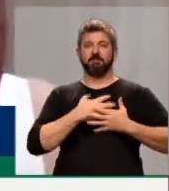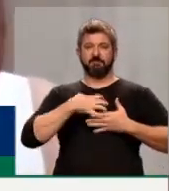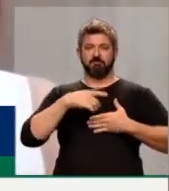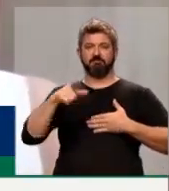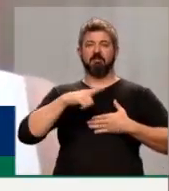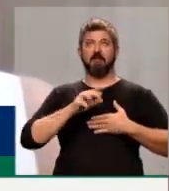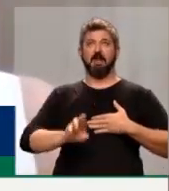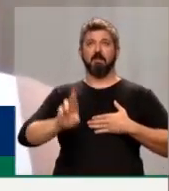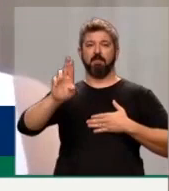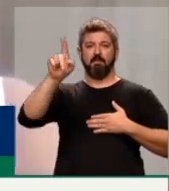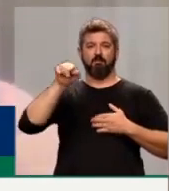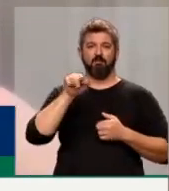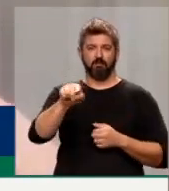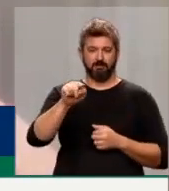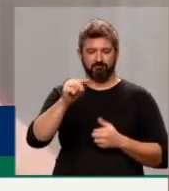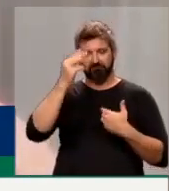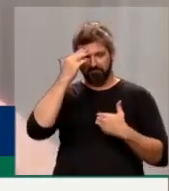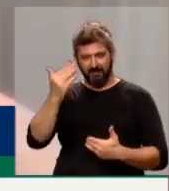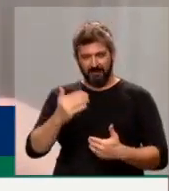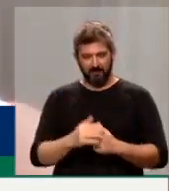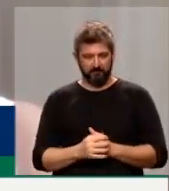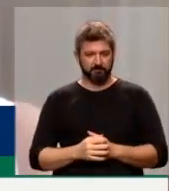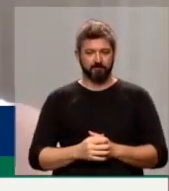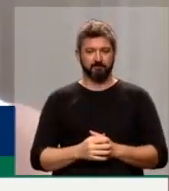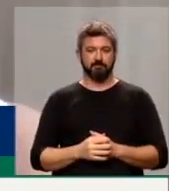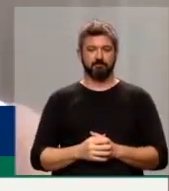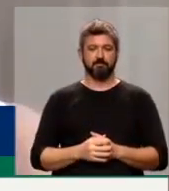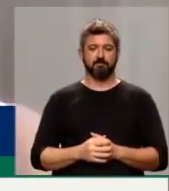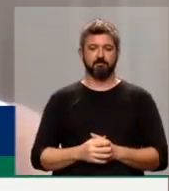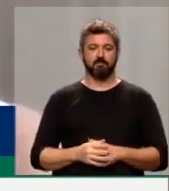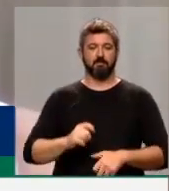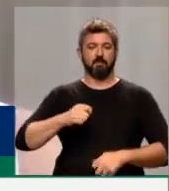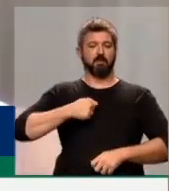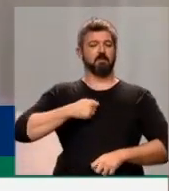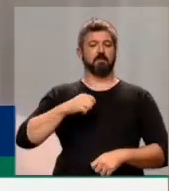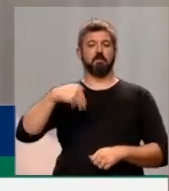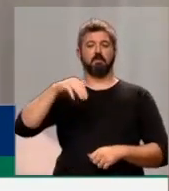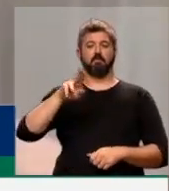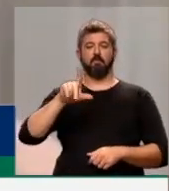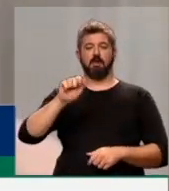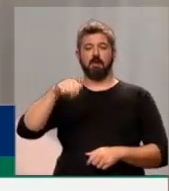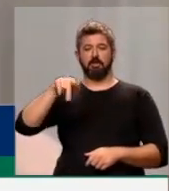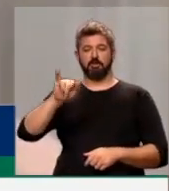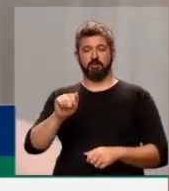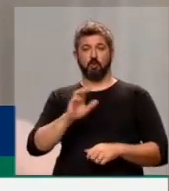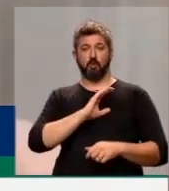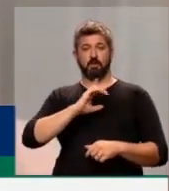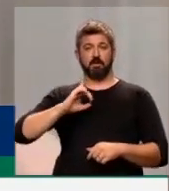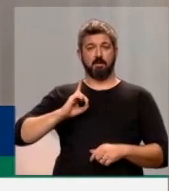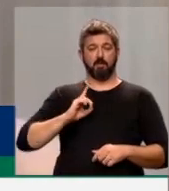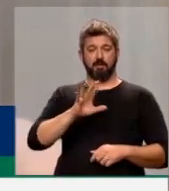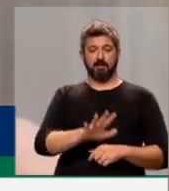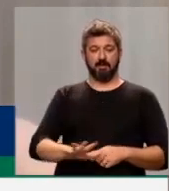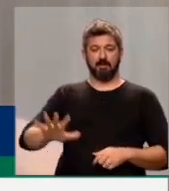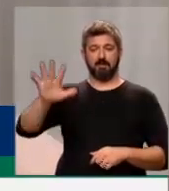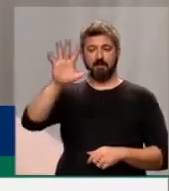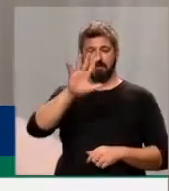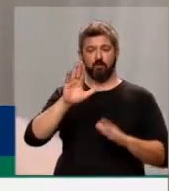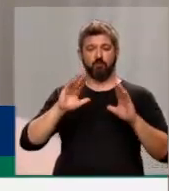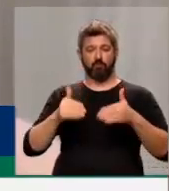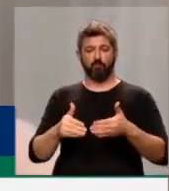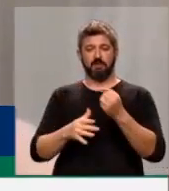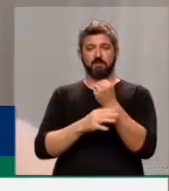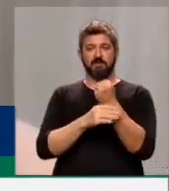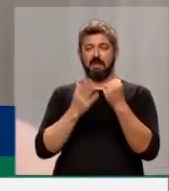representada e agradecemos por isso. Eu sou Cota Mulangi, sou coordenadora nacional do Fundo Sampote, Fórum Nacional de